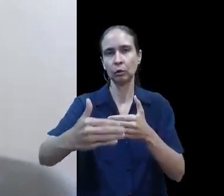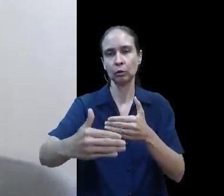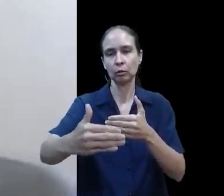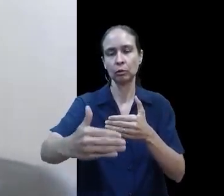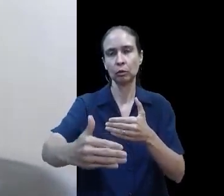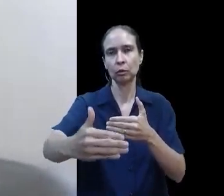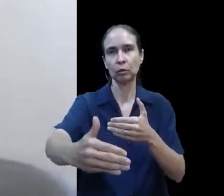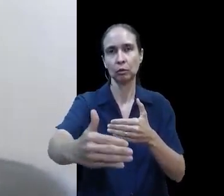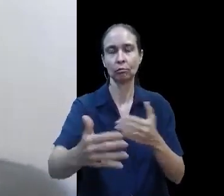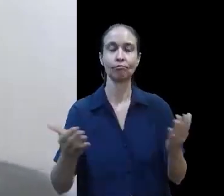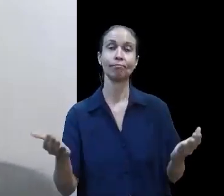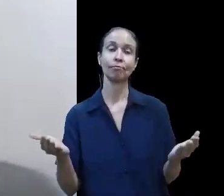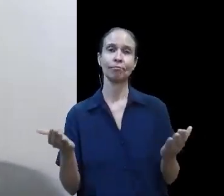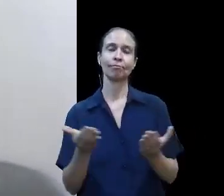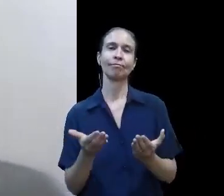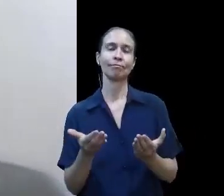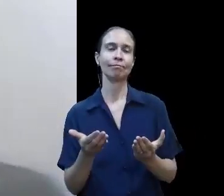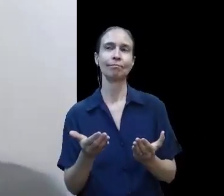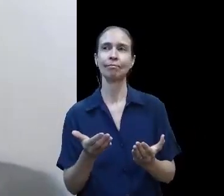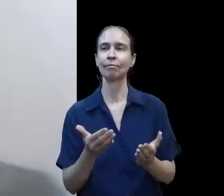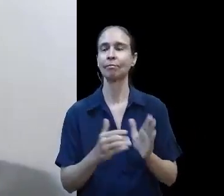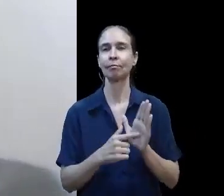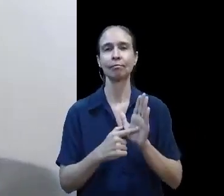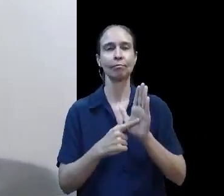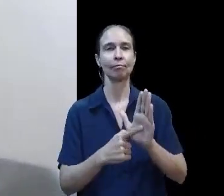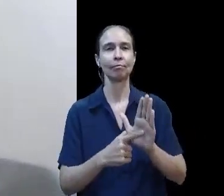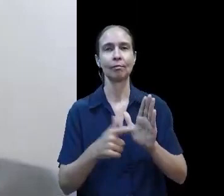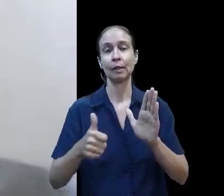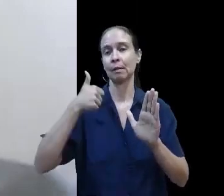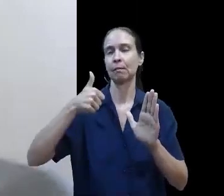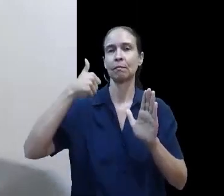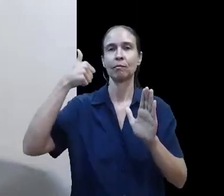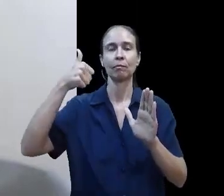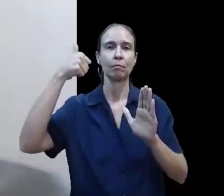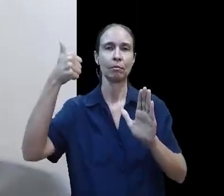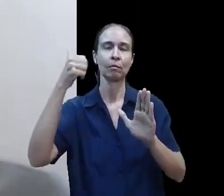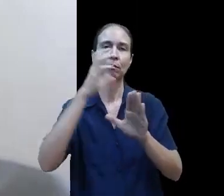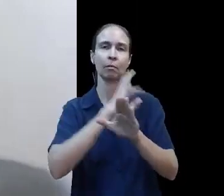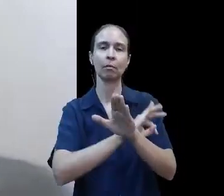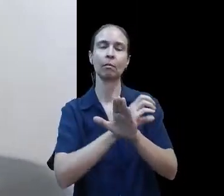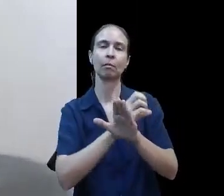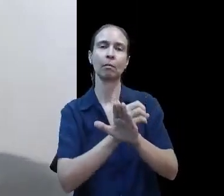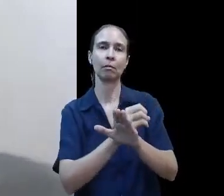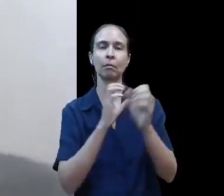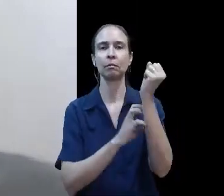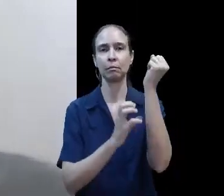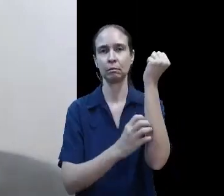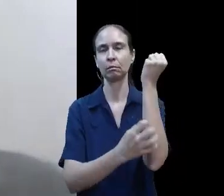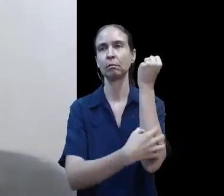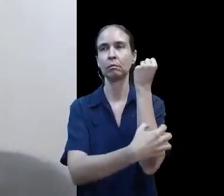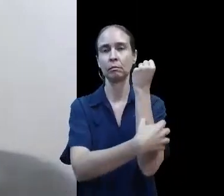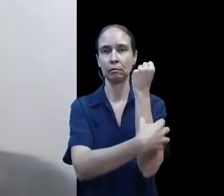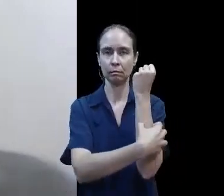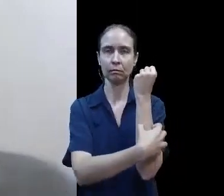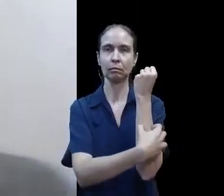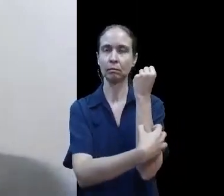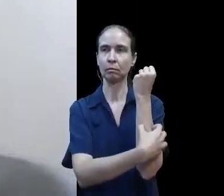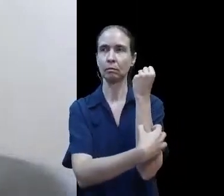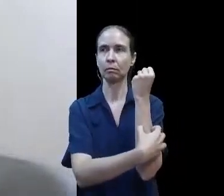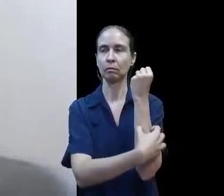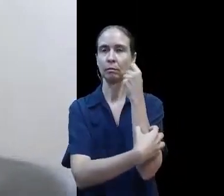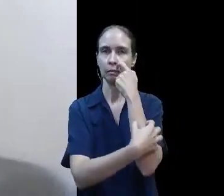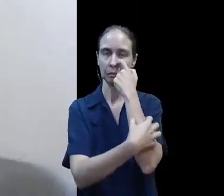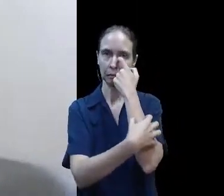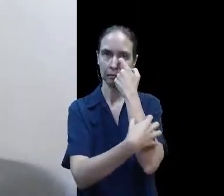é referência nacional, é o melhor abacaxi produzido no Brasil. E